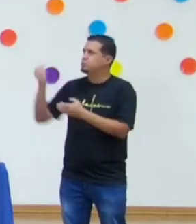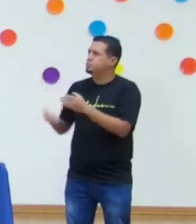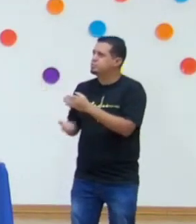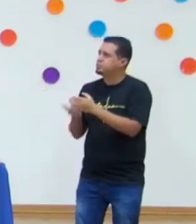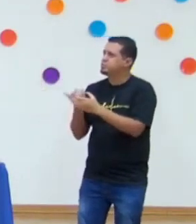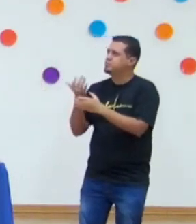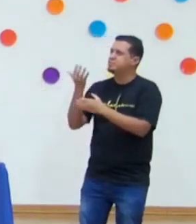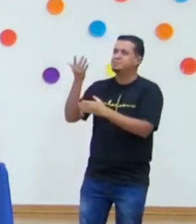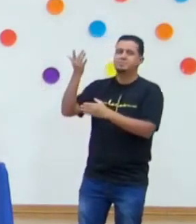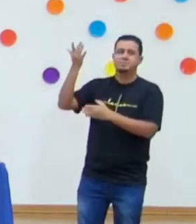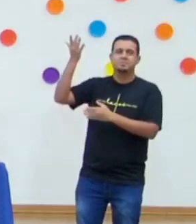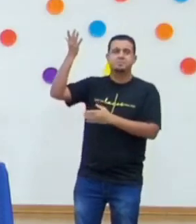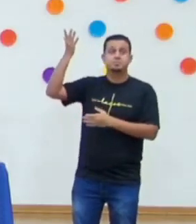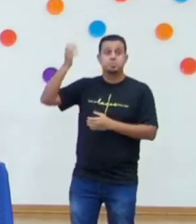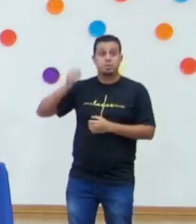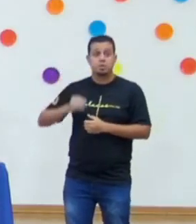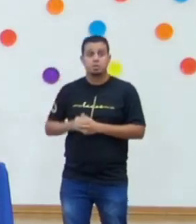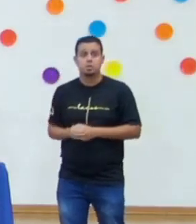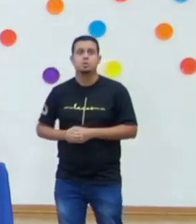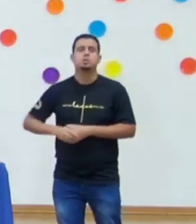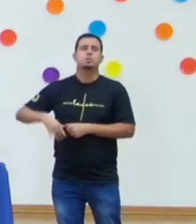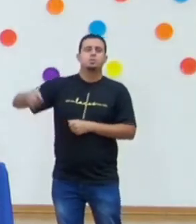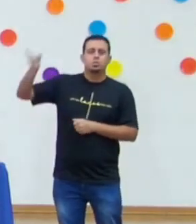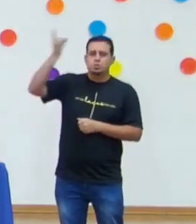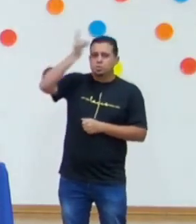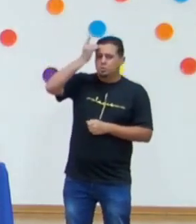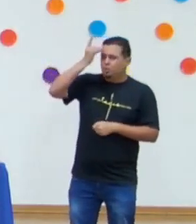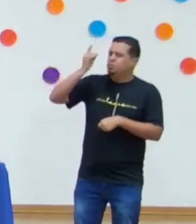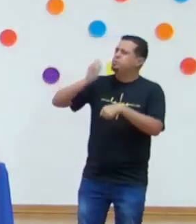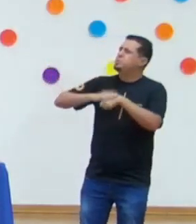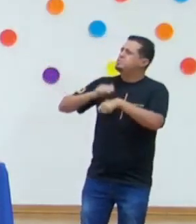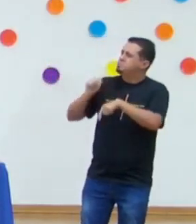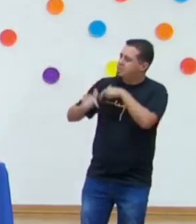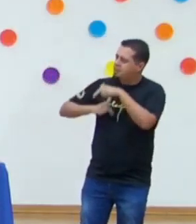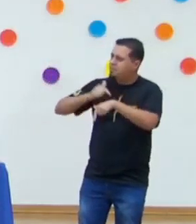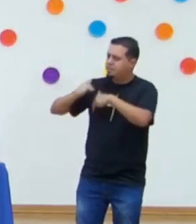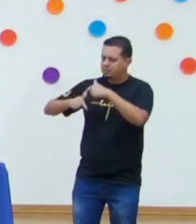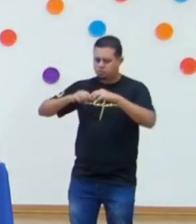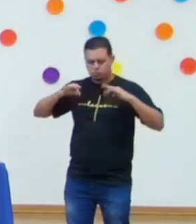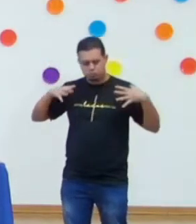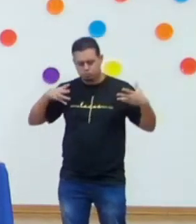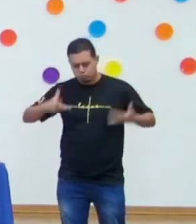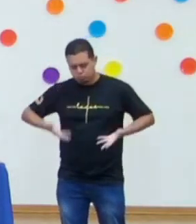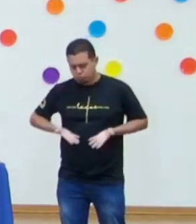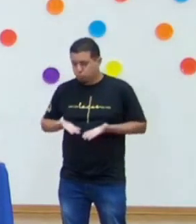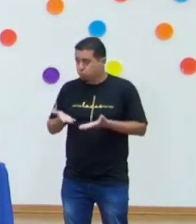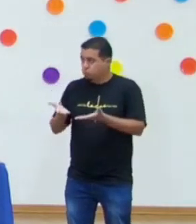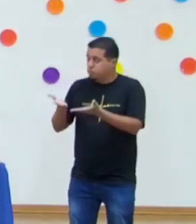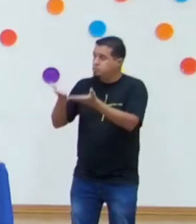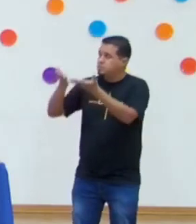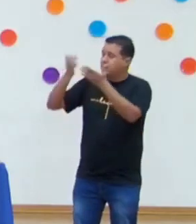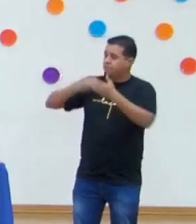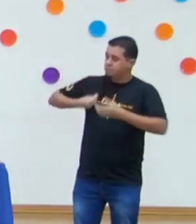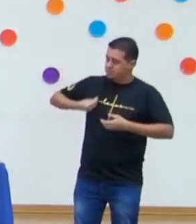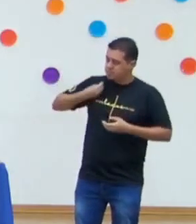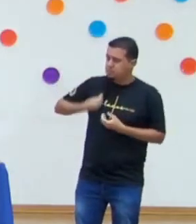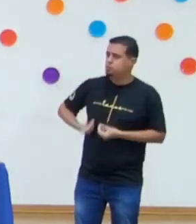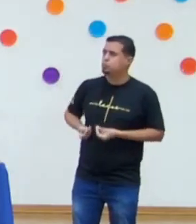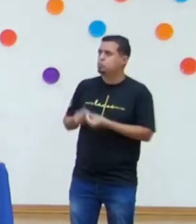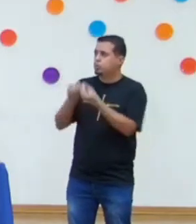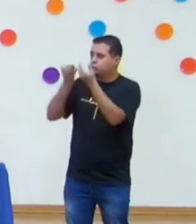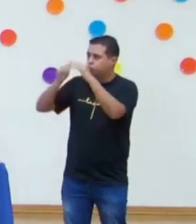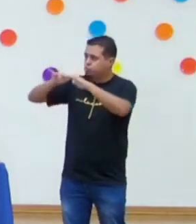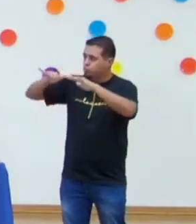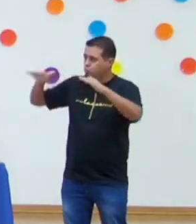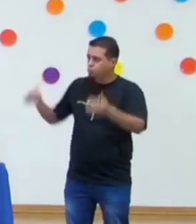Senhor. Dons e talentos queremos consagrar, e a vida no teu altar